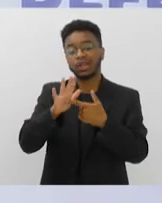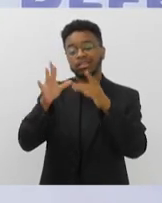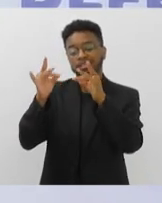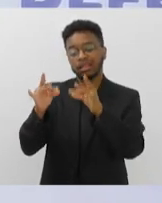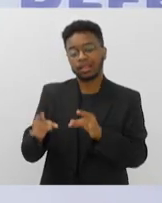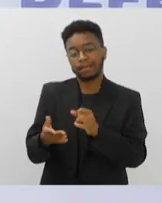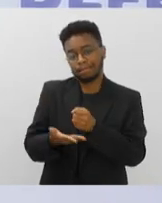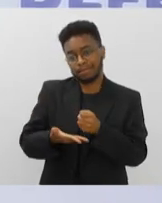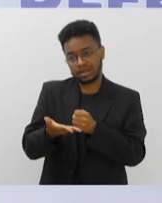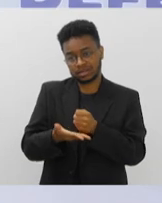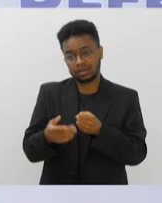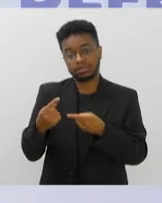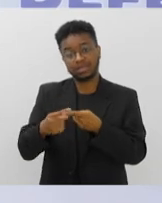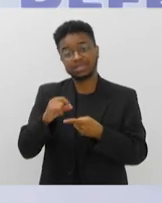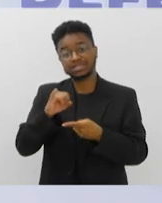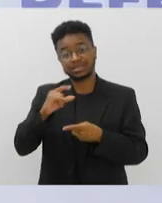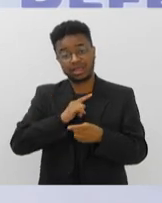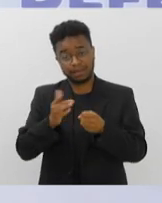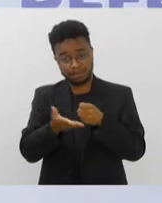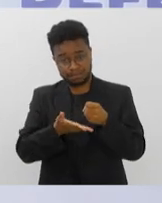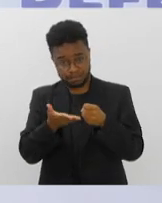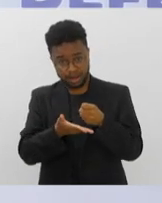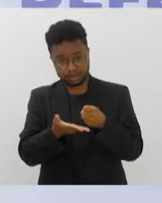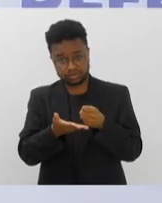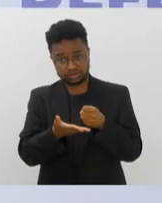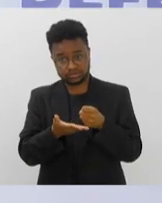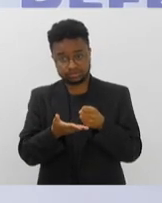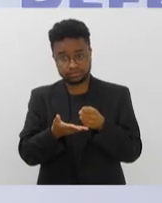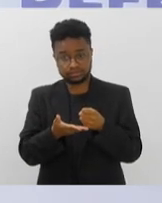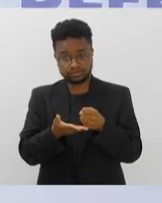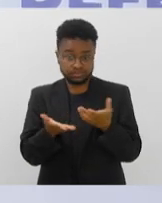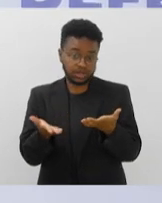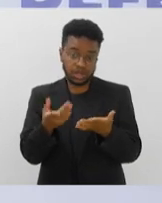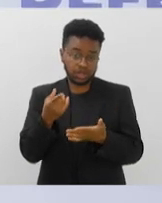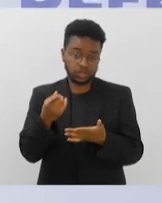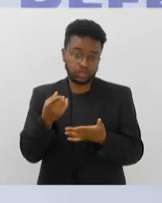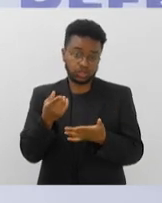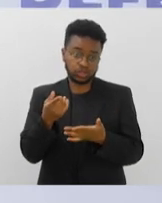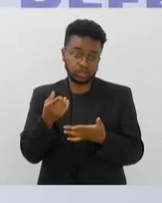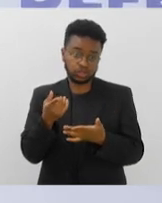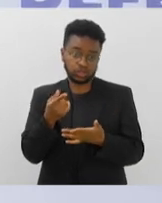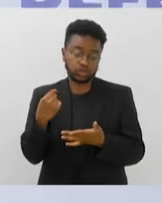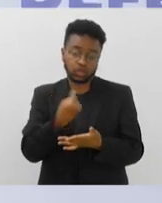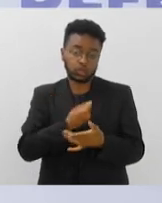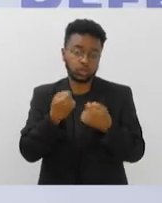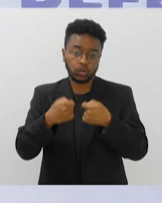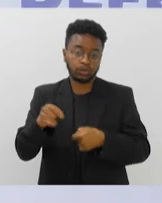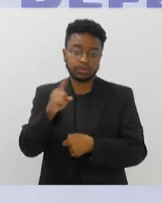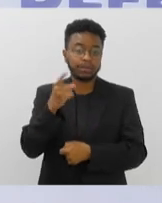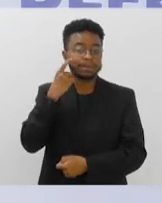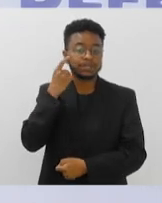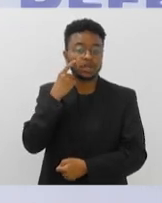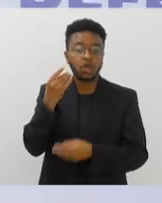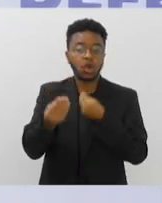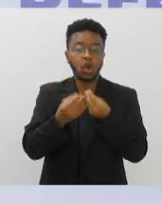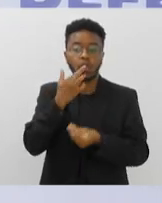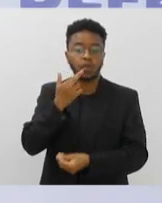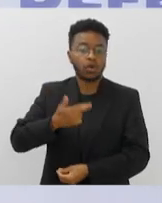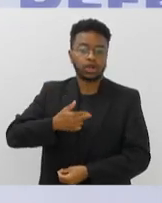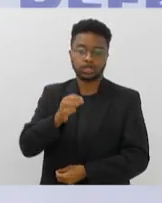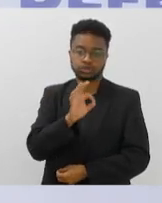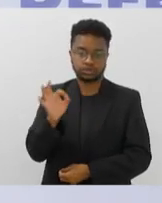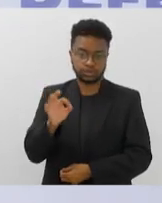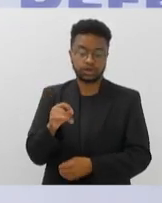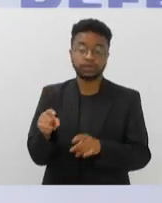porque quando a gente pede de forma fundamentada pelo menos vão pensar começar a pensar uma duas três vezes como vão responder e